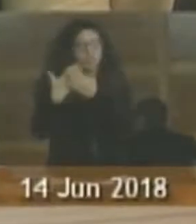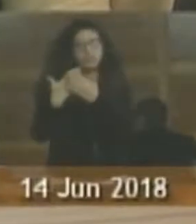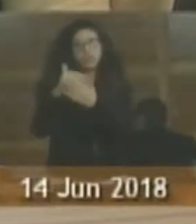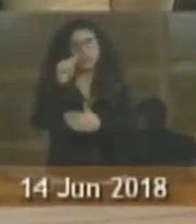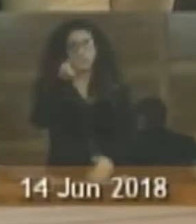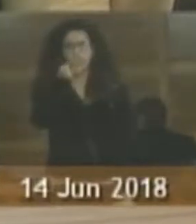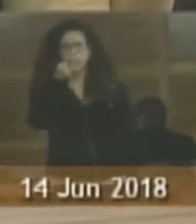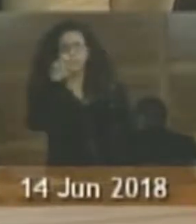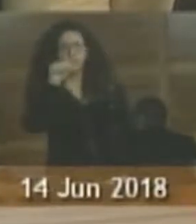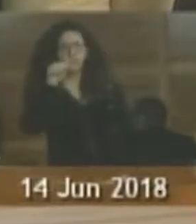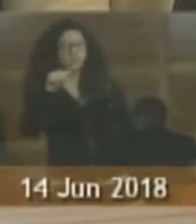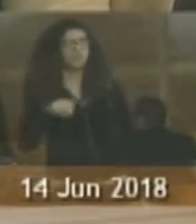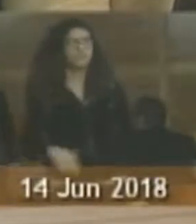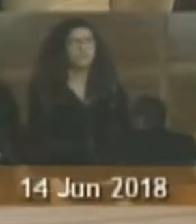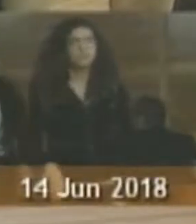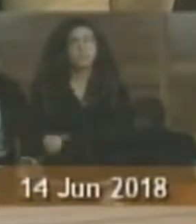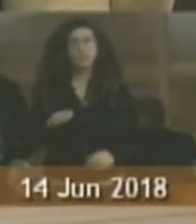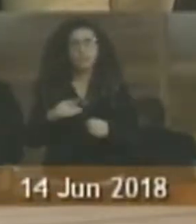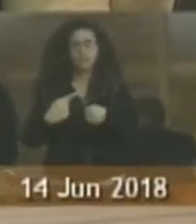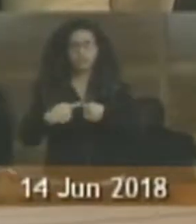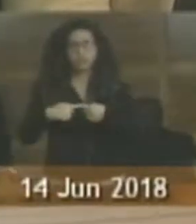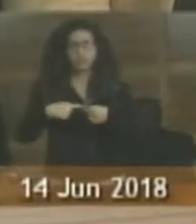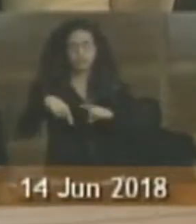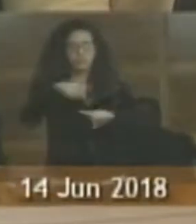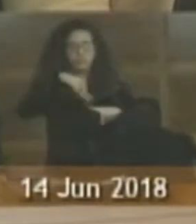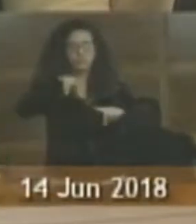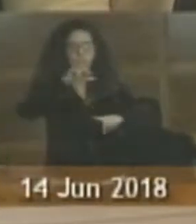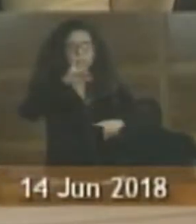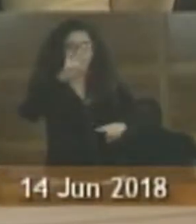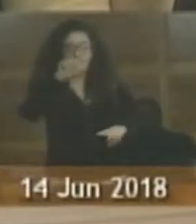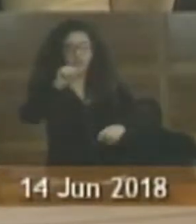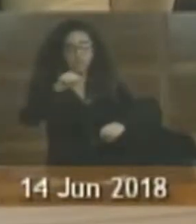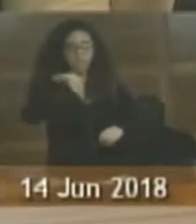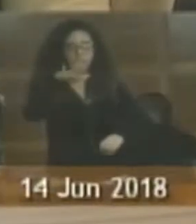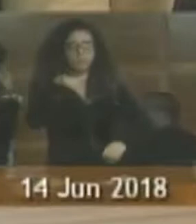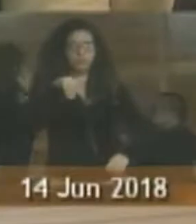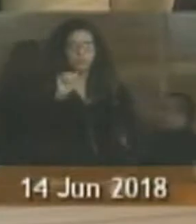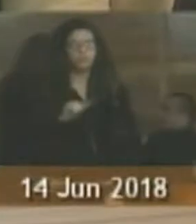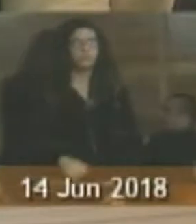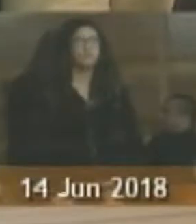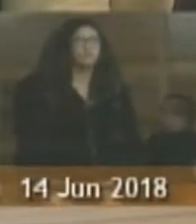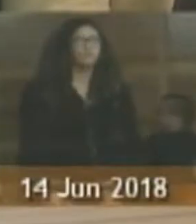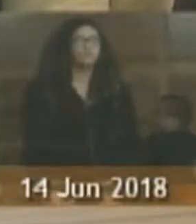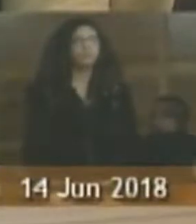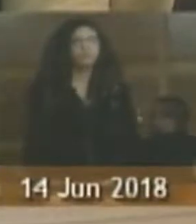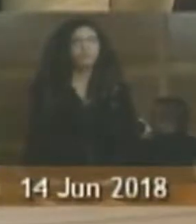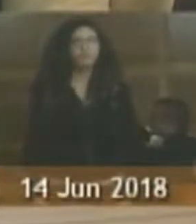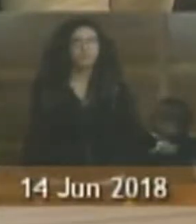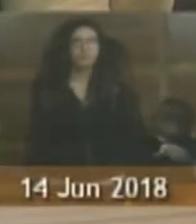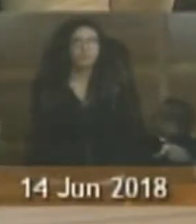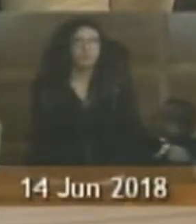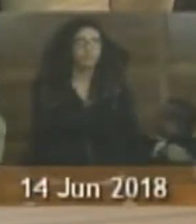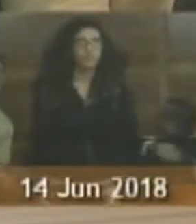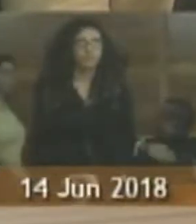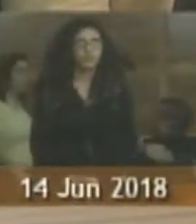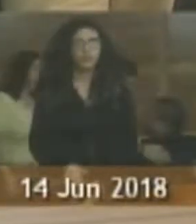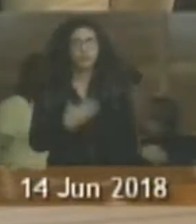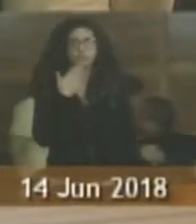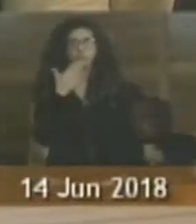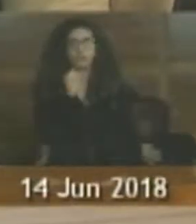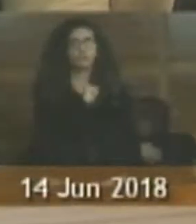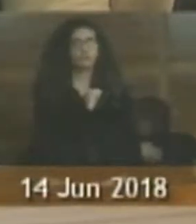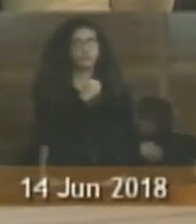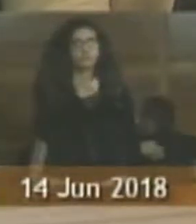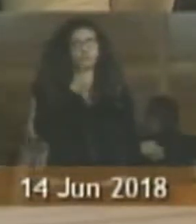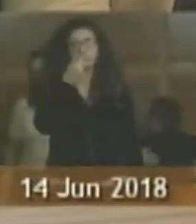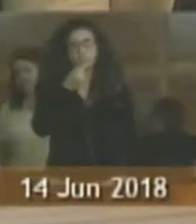Procurador Haroldo Fernandes Duarte, BR-101, quilômetro 501, bairro Santa Rita do Bracuí. Indicação